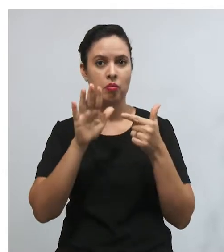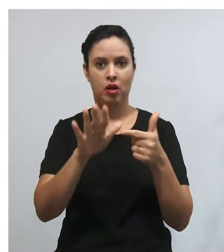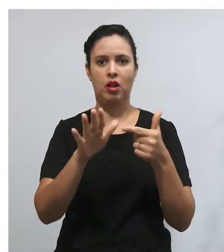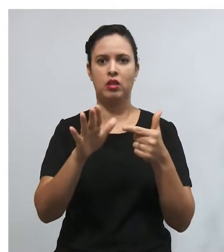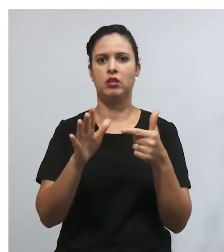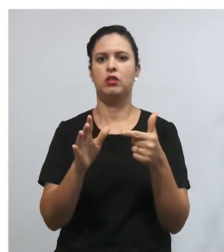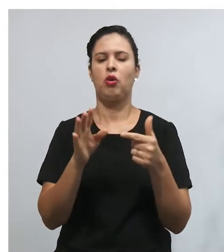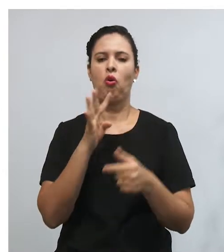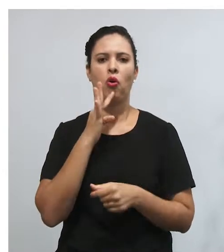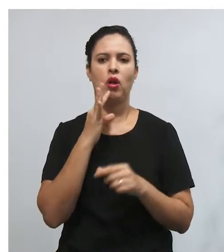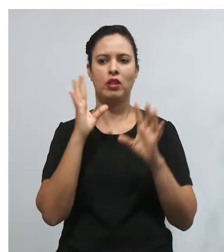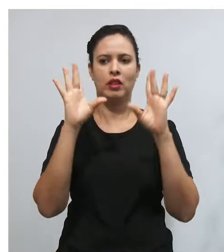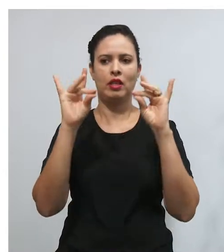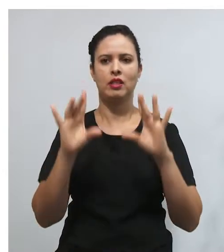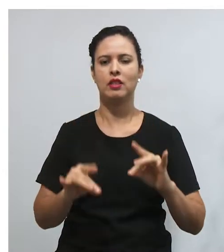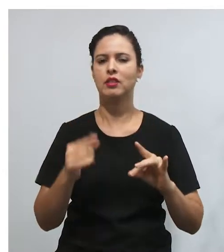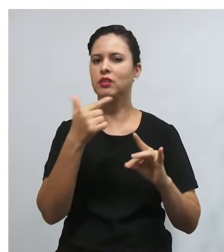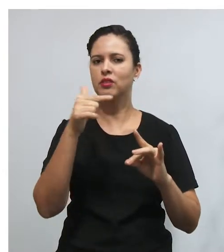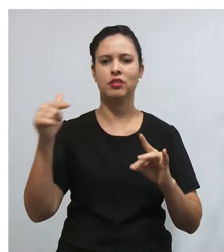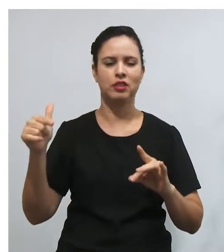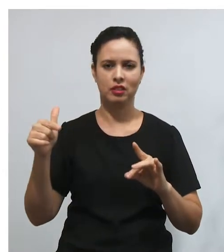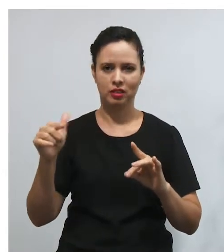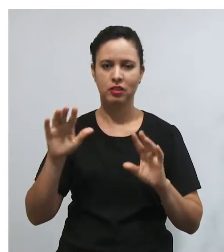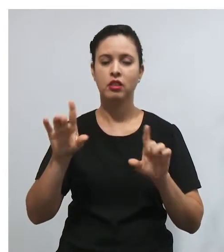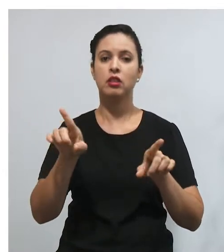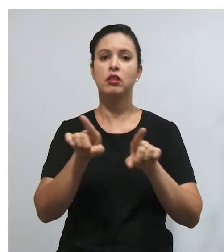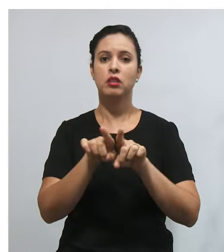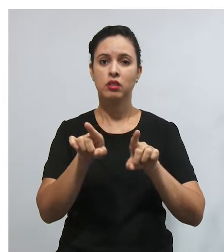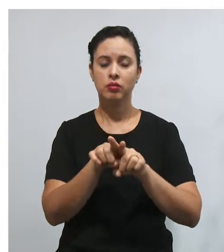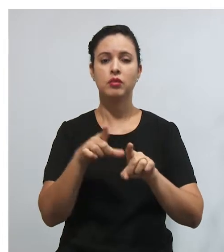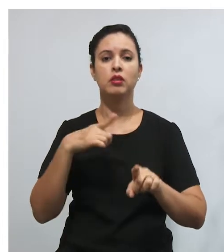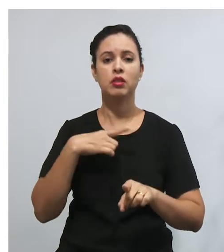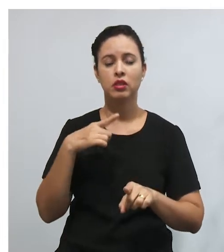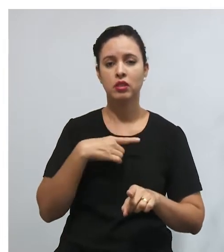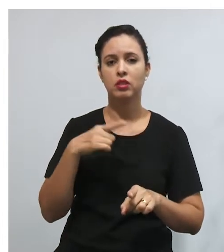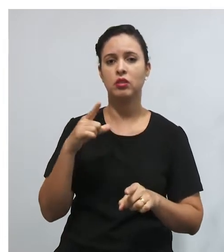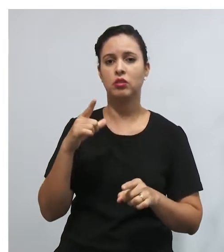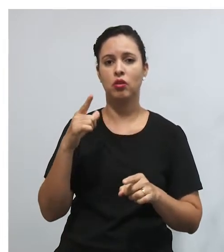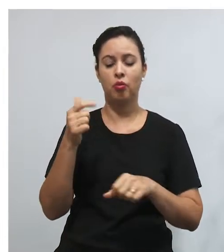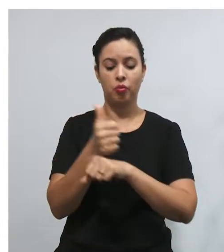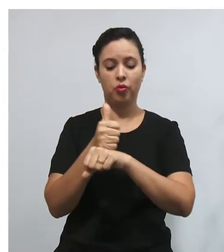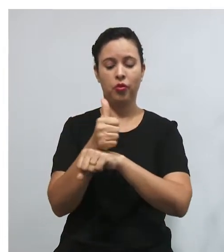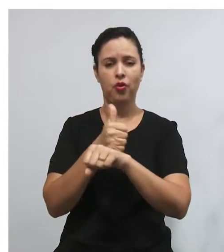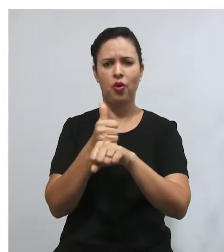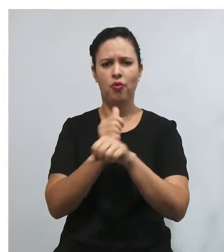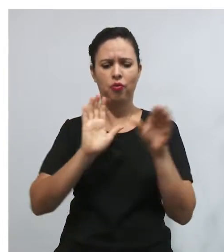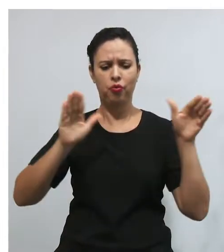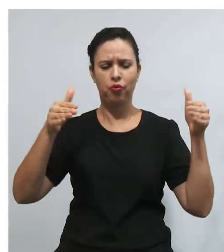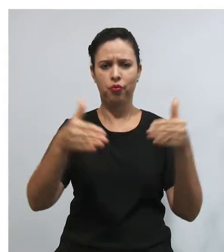tanto a tecnologia. Mas temos também os profissionais da área de informática, são os que trabalham